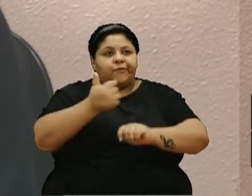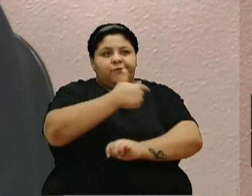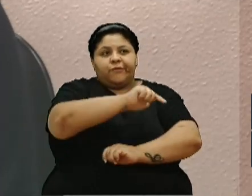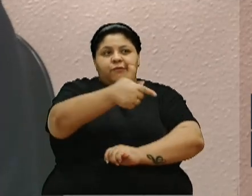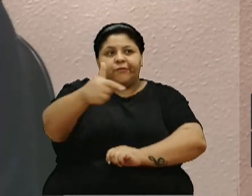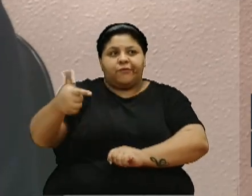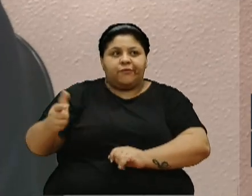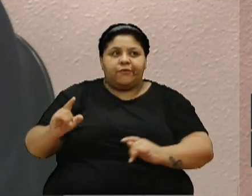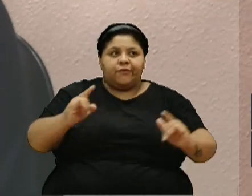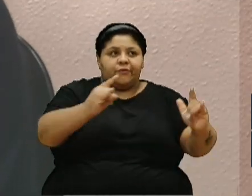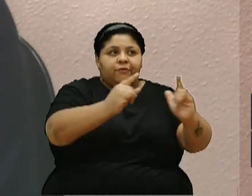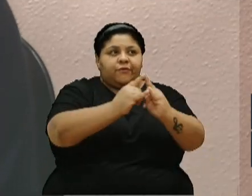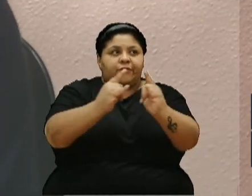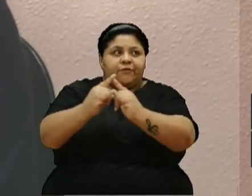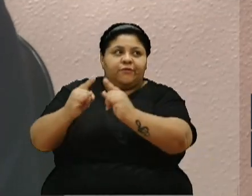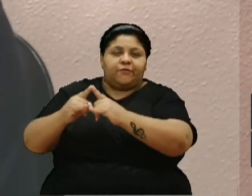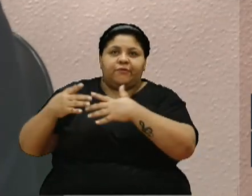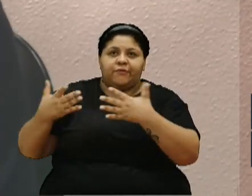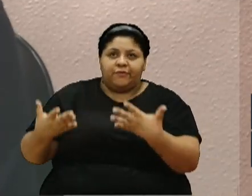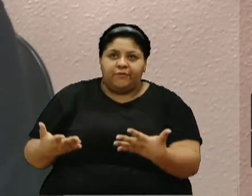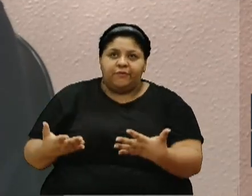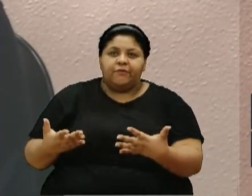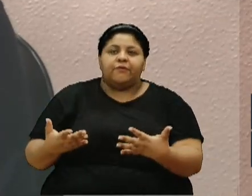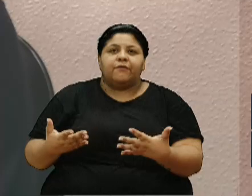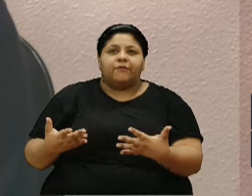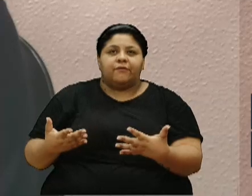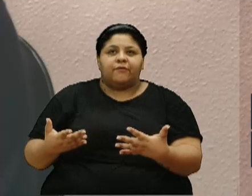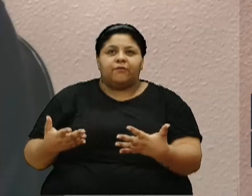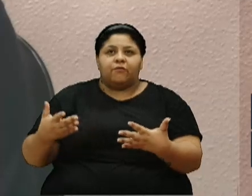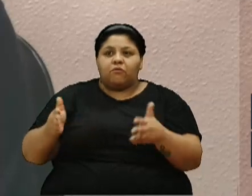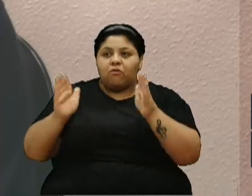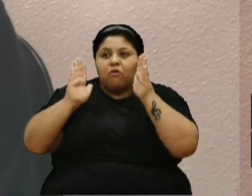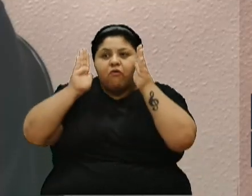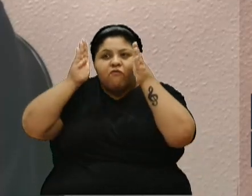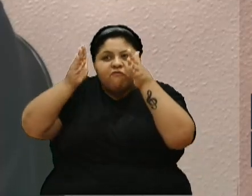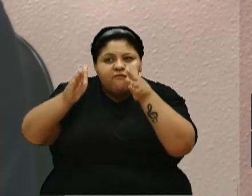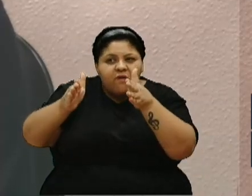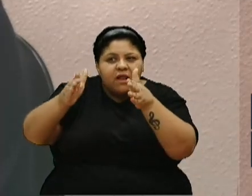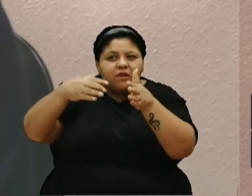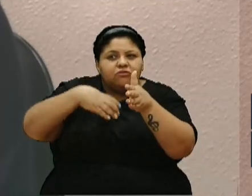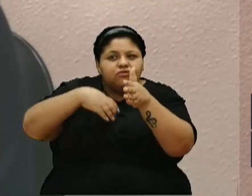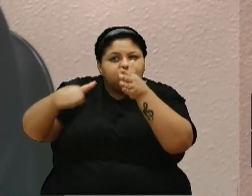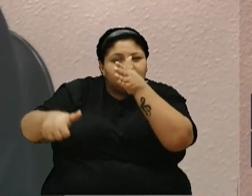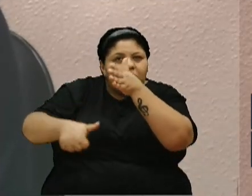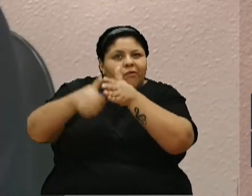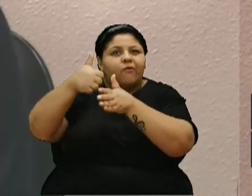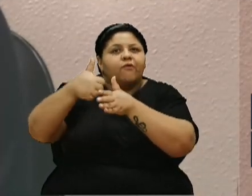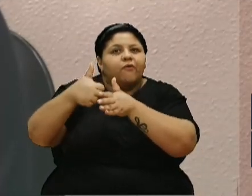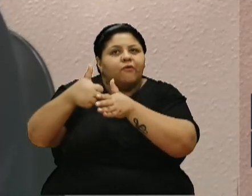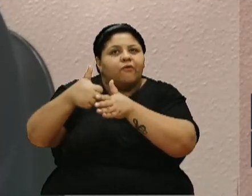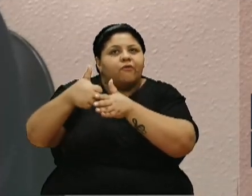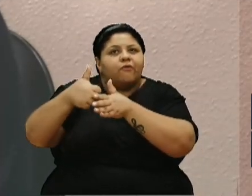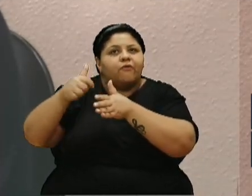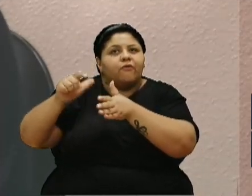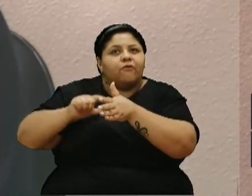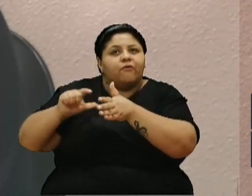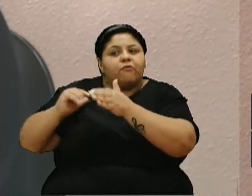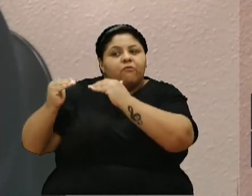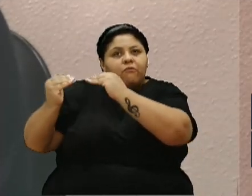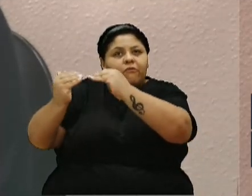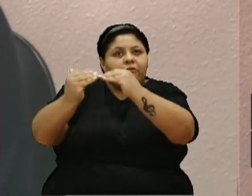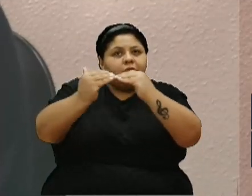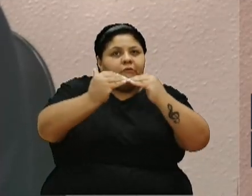entes federativos, Estado e União, enxerguem da mesma forma e com o mesmo nível